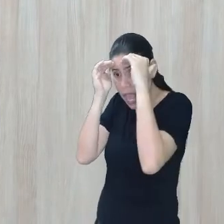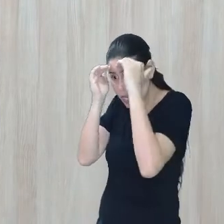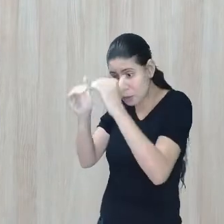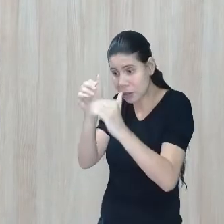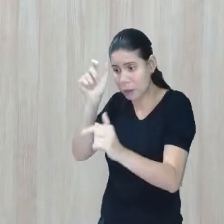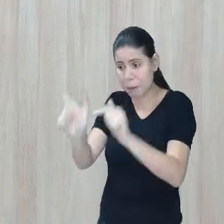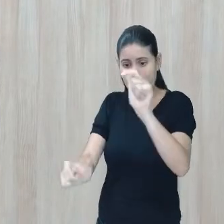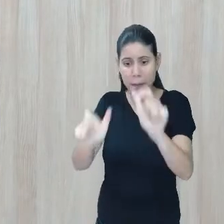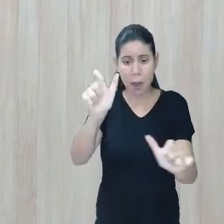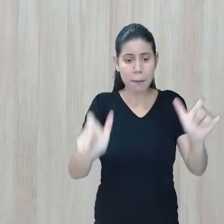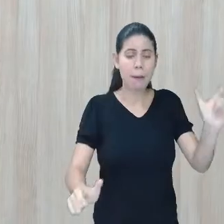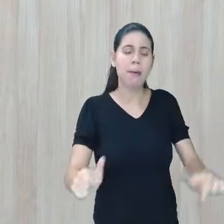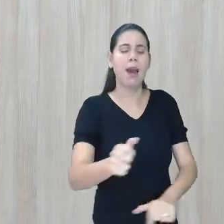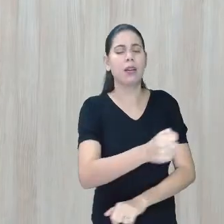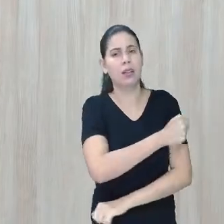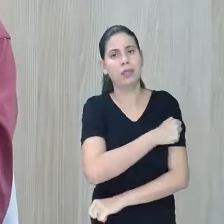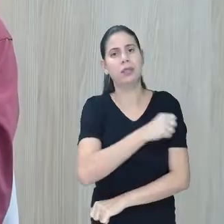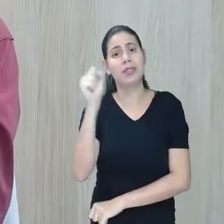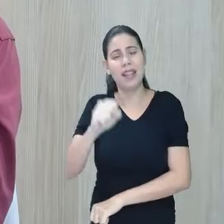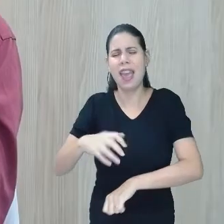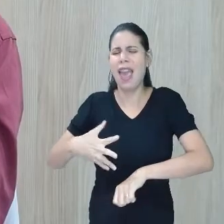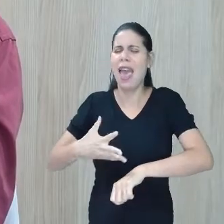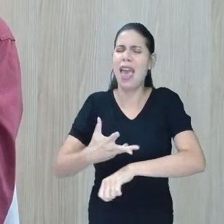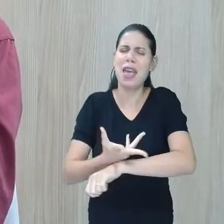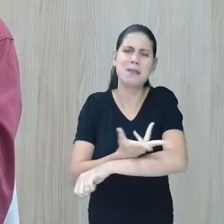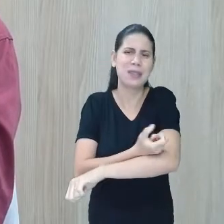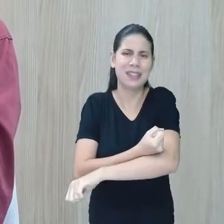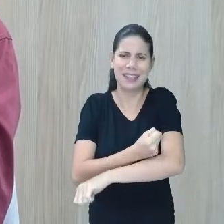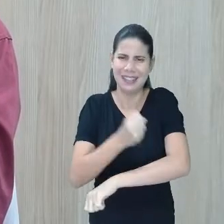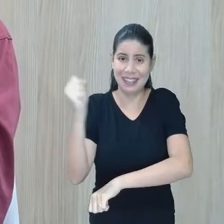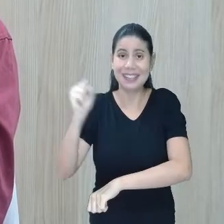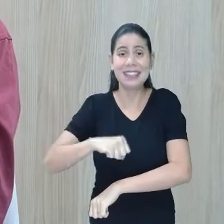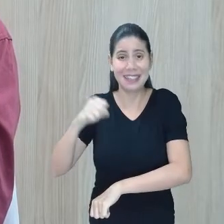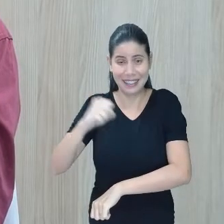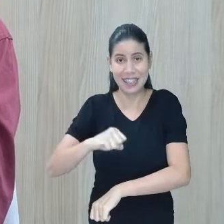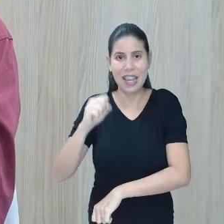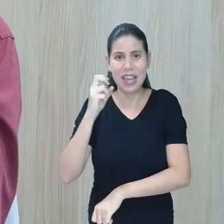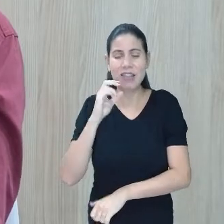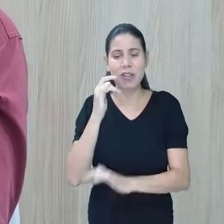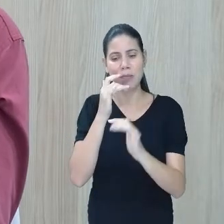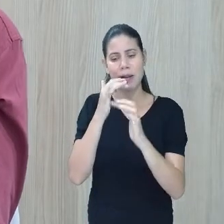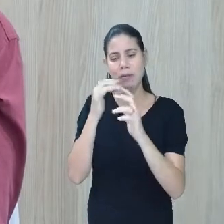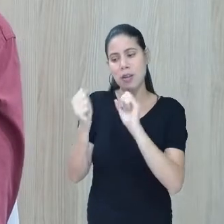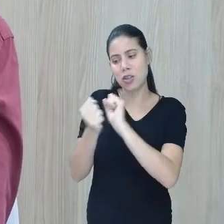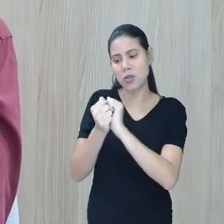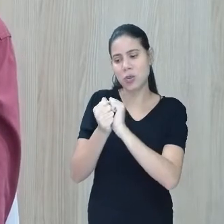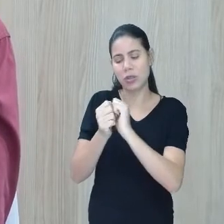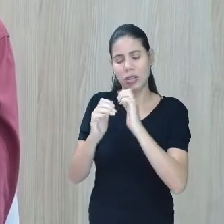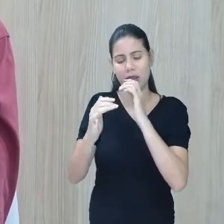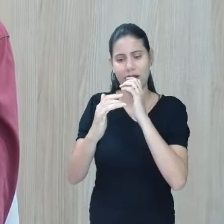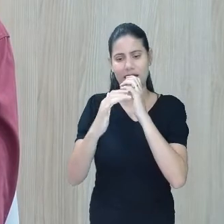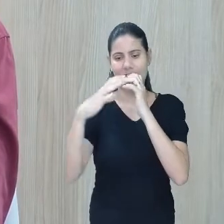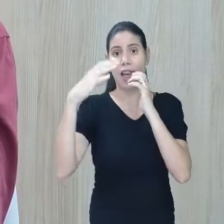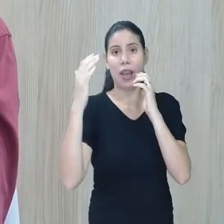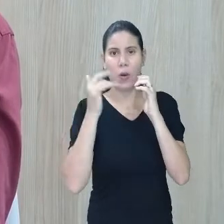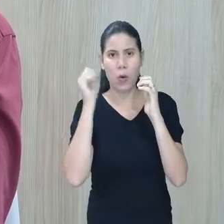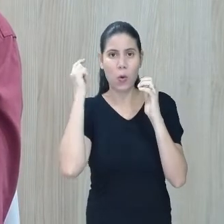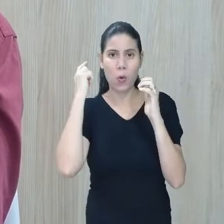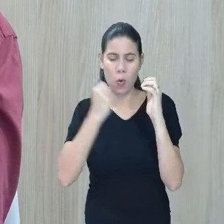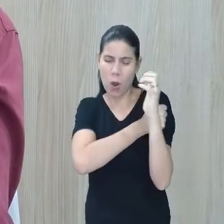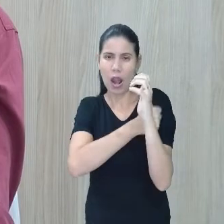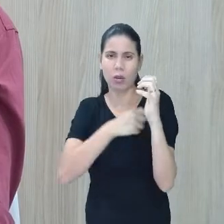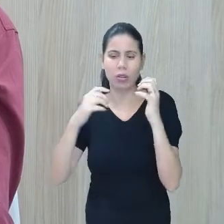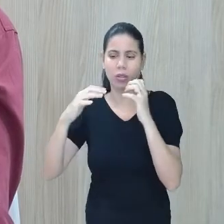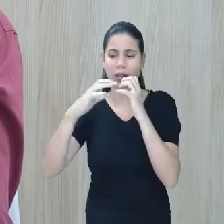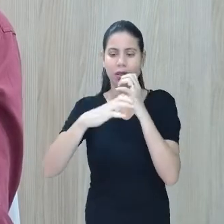de cada um. E a emoção, quando eles conseguem, né? É muito bom quando eu vou tocar o instrumento, quando eles colocam a mão no instrumento, que você percebe a